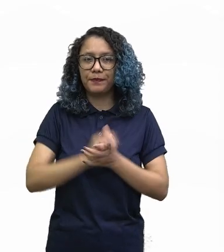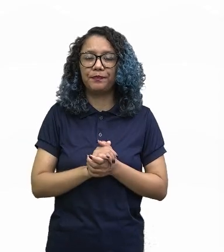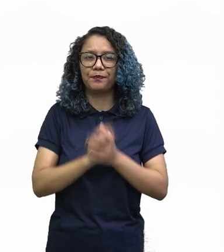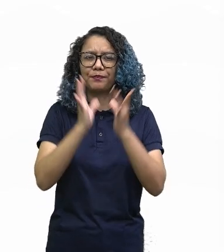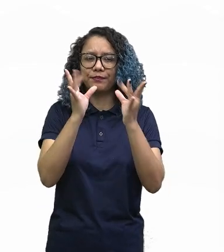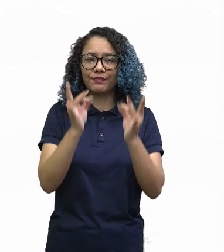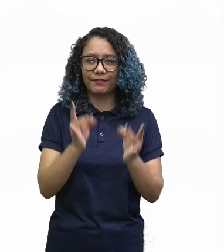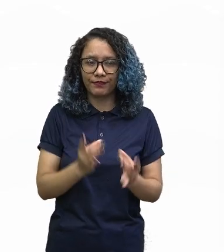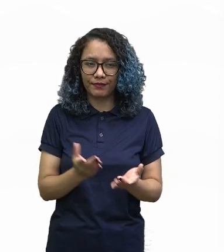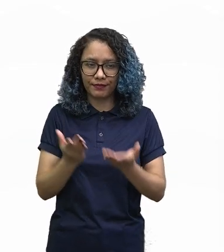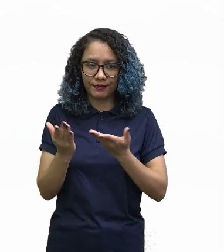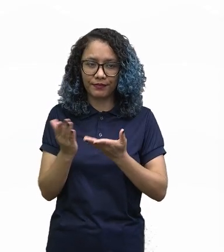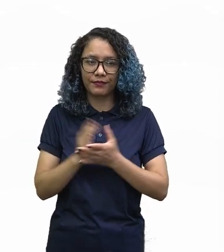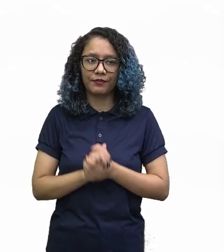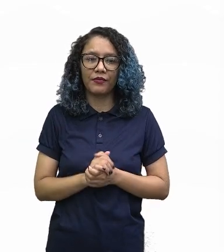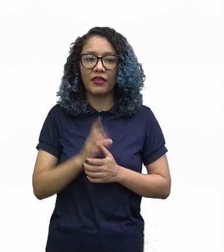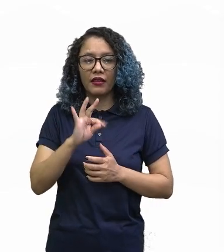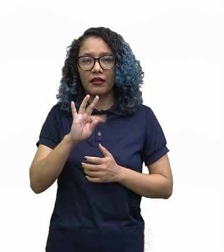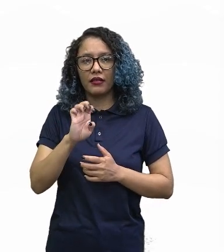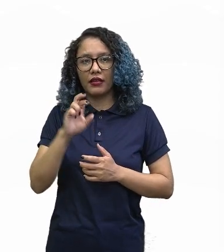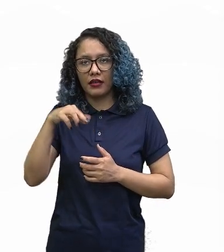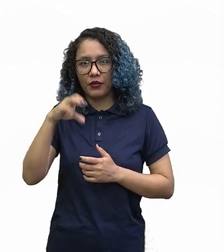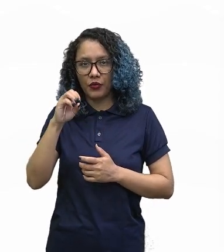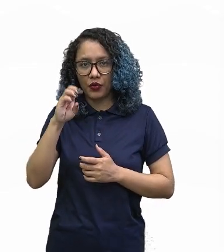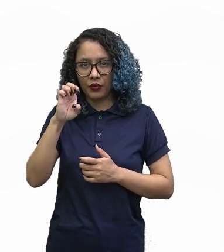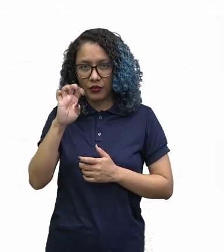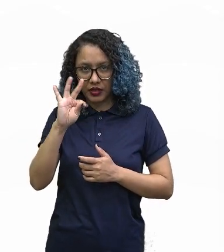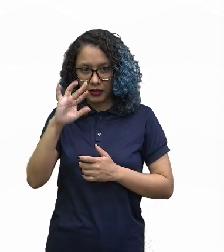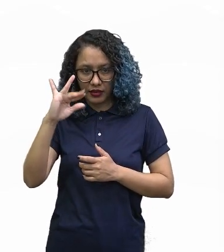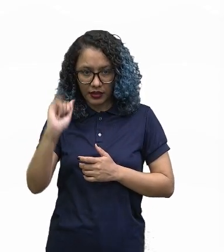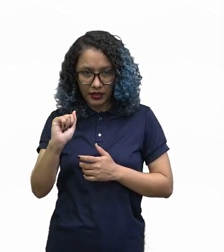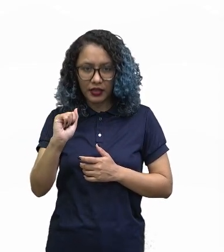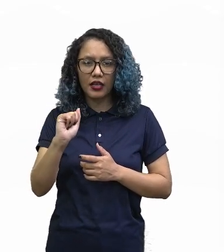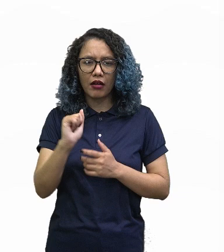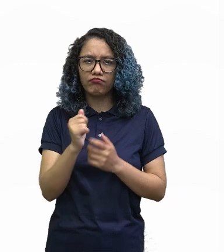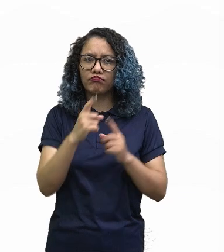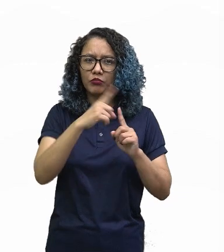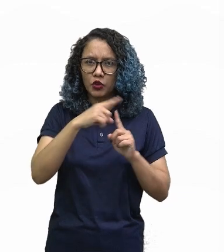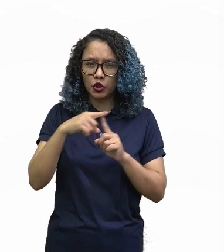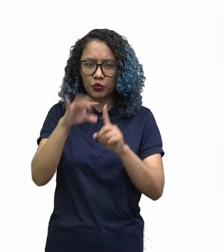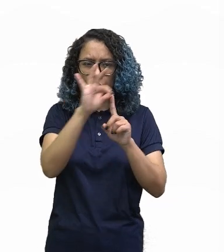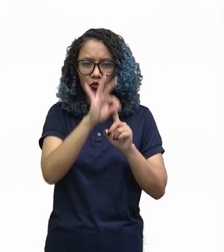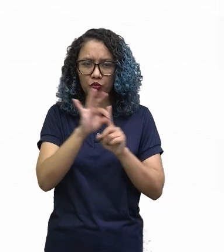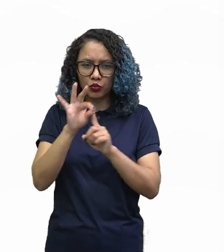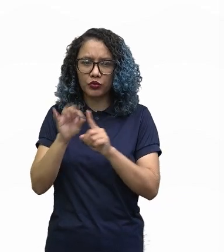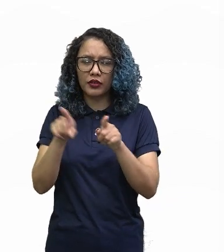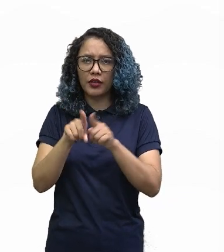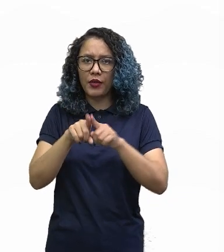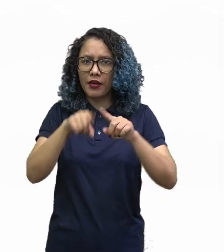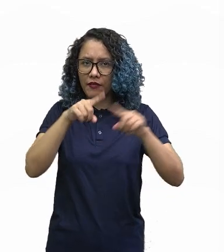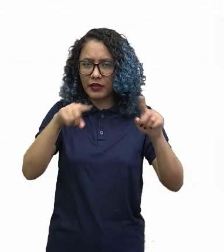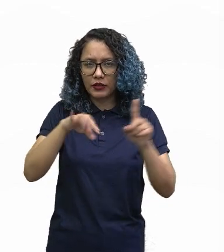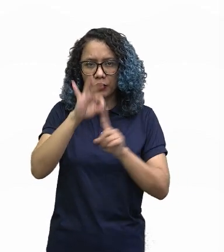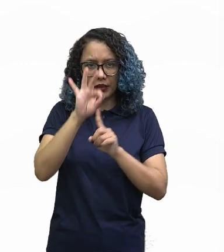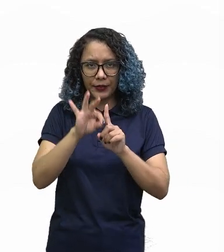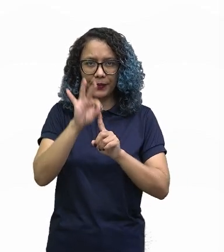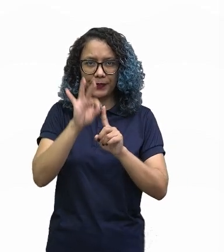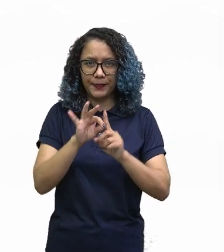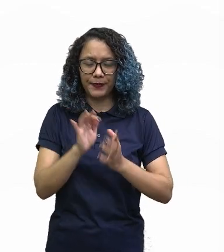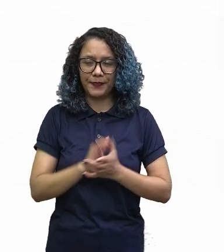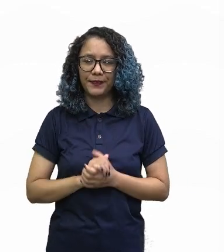o detalhamento, termometria, escalas termométricas e variação